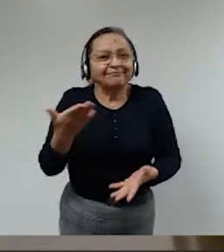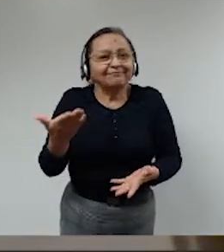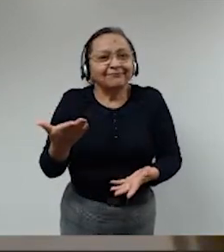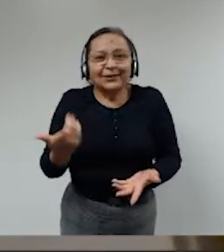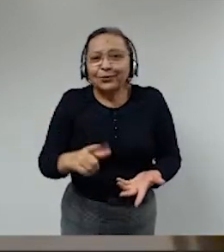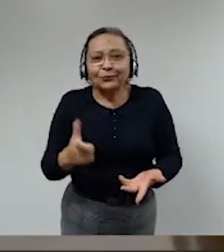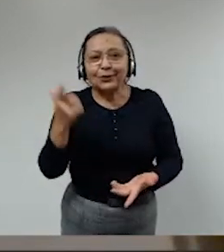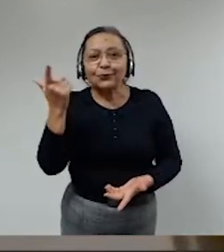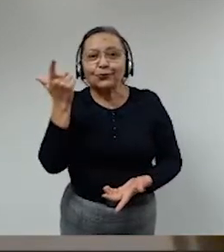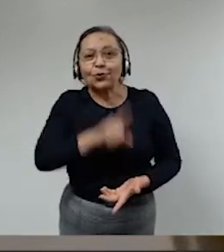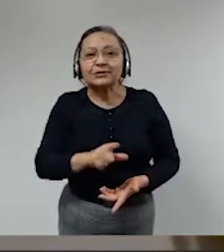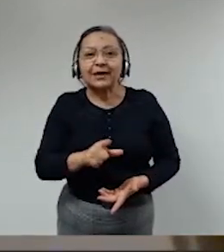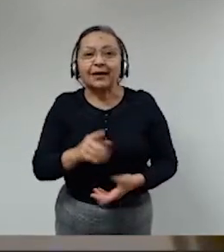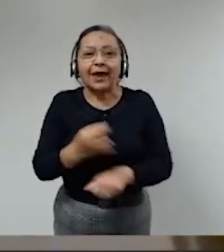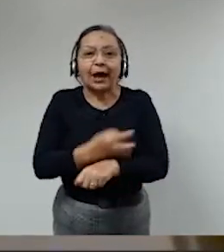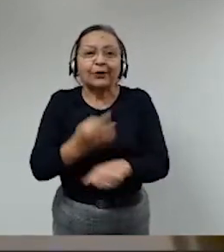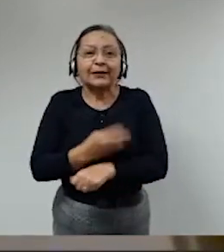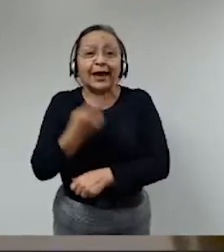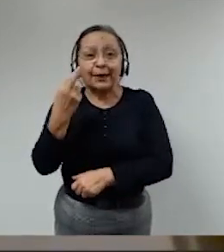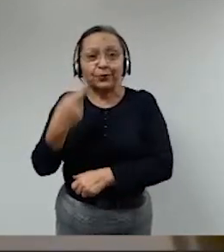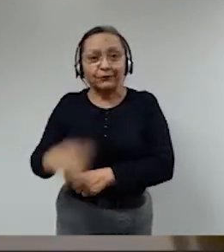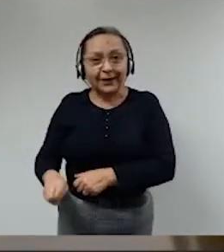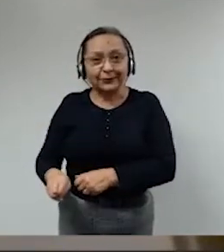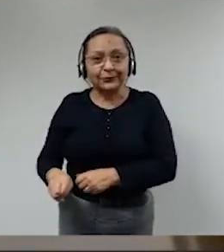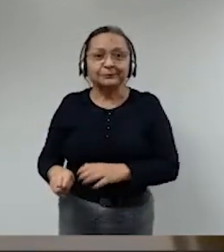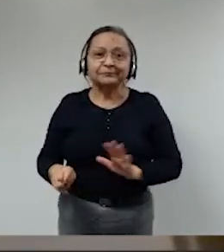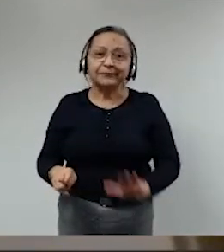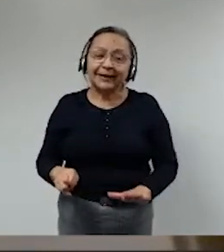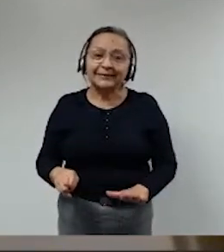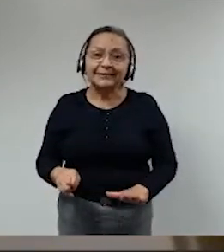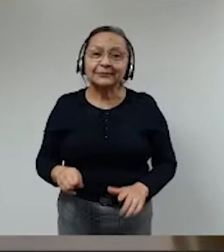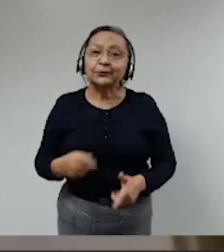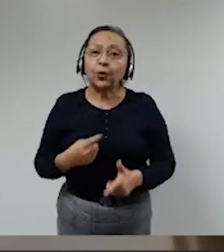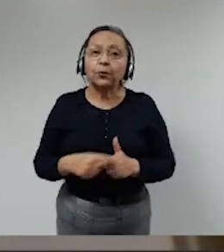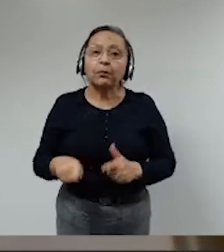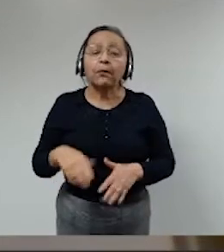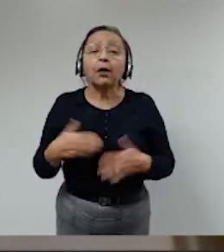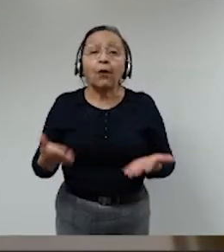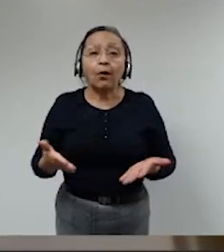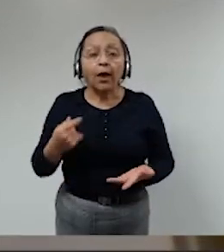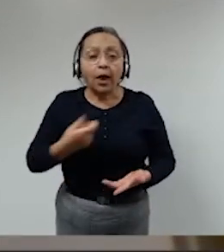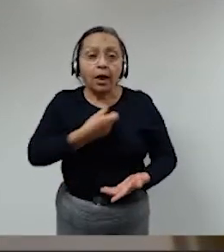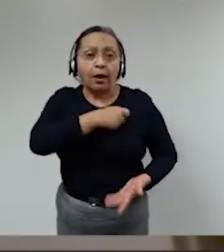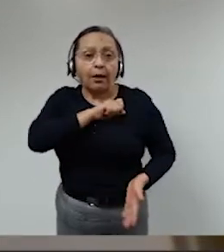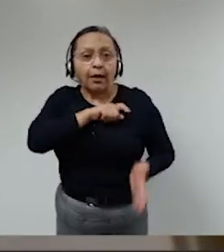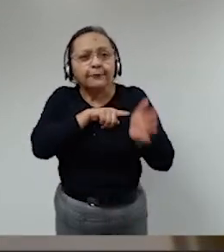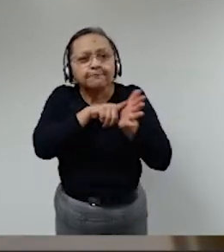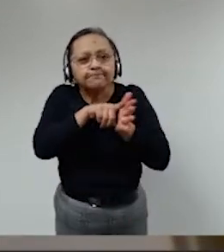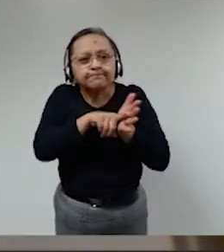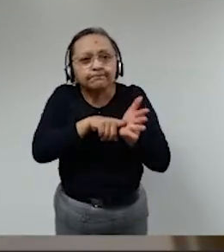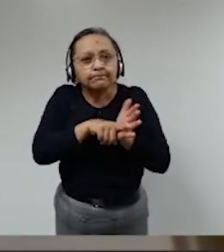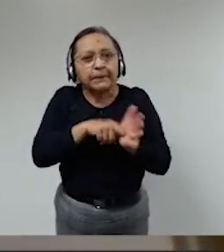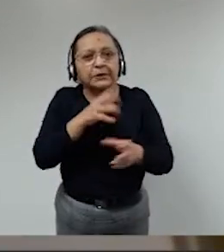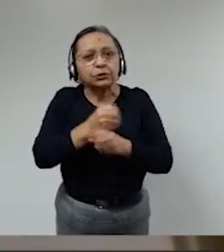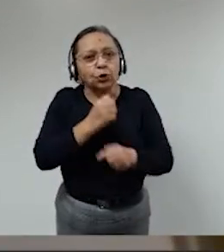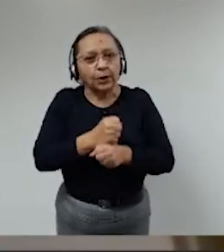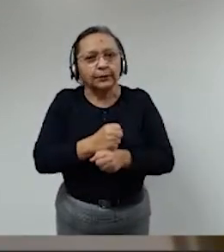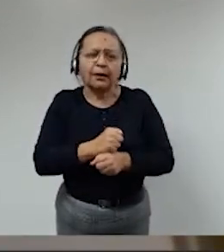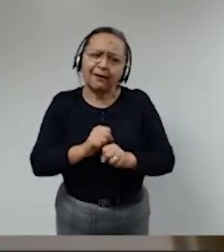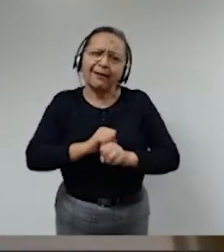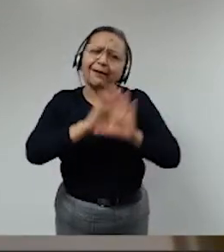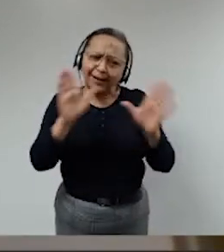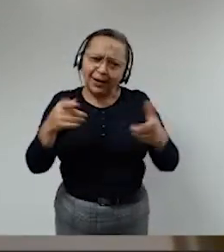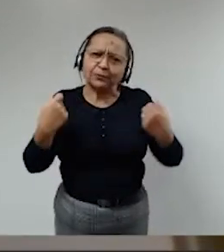reprovação. Agora, a questão não é tanto o problema da fiscalização da prestação de contas. É claro que é